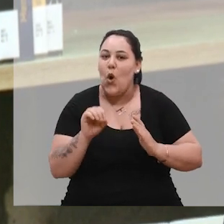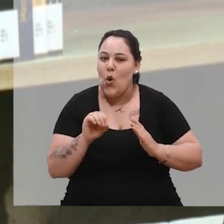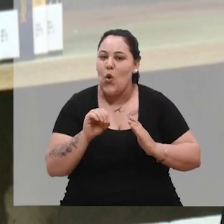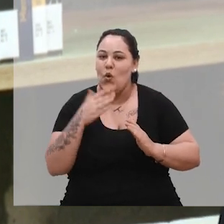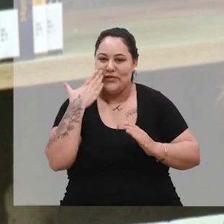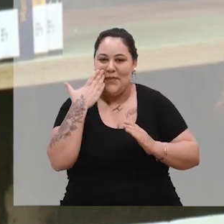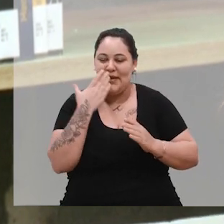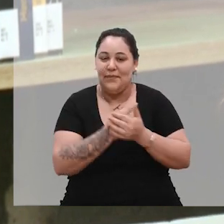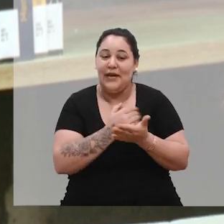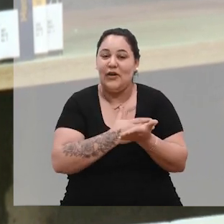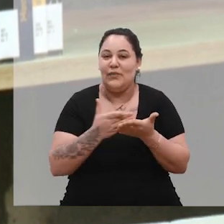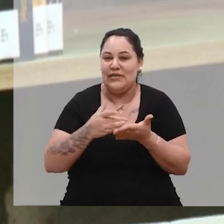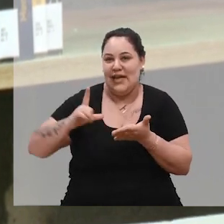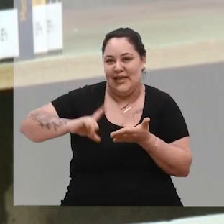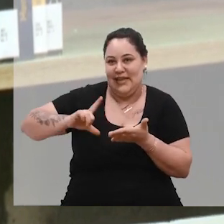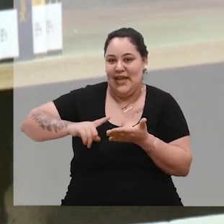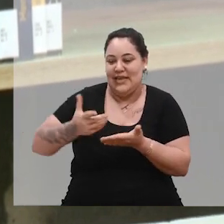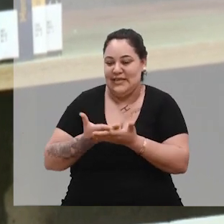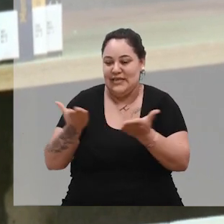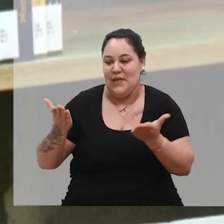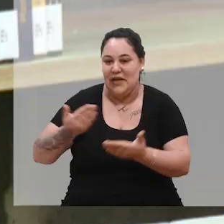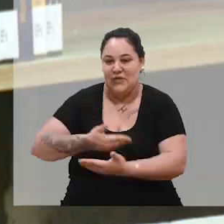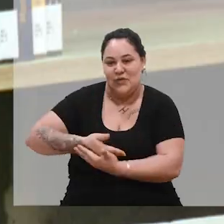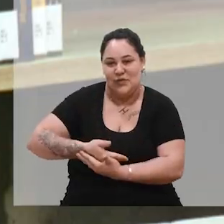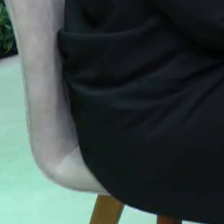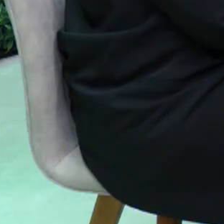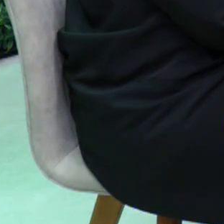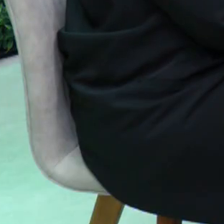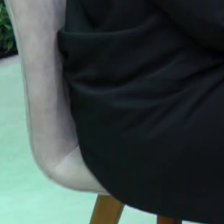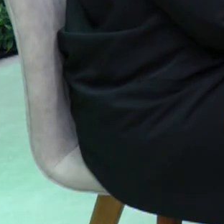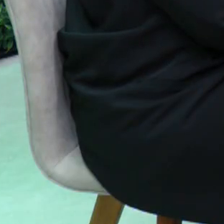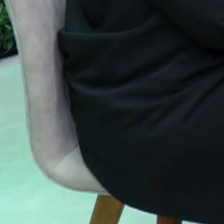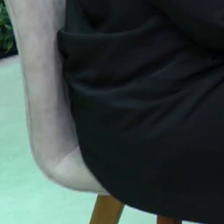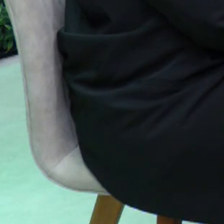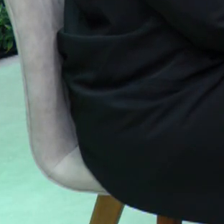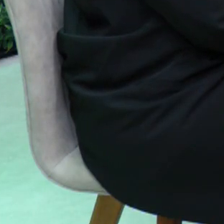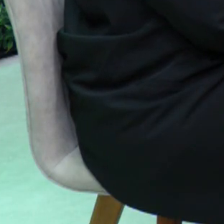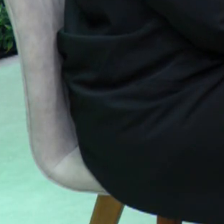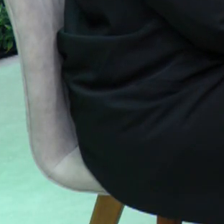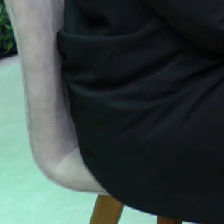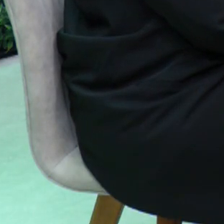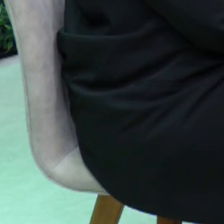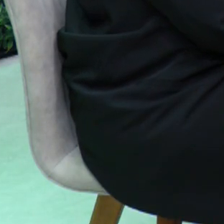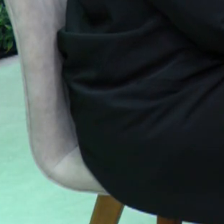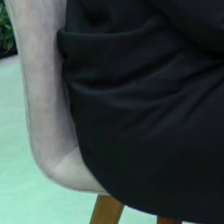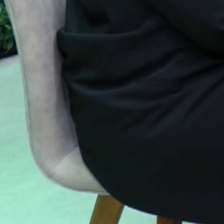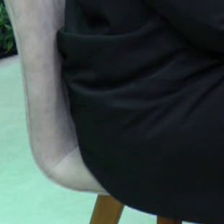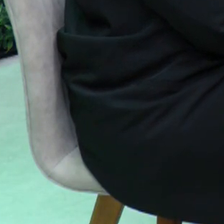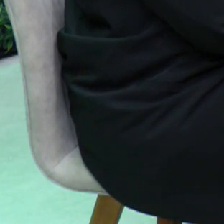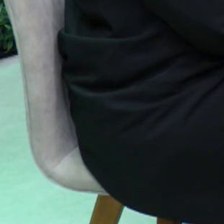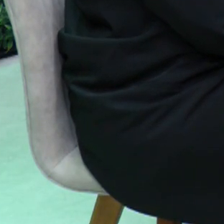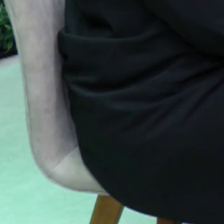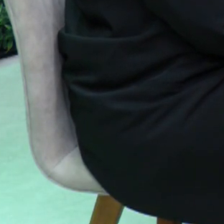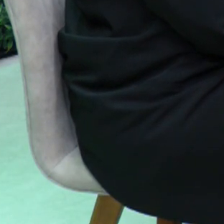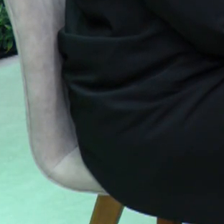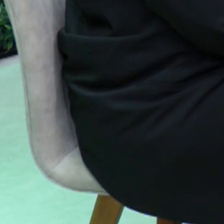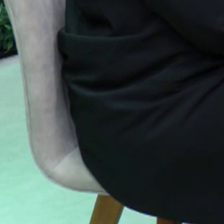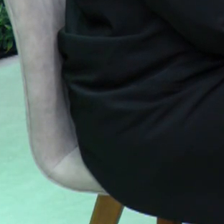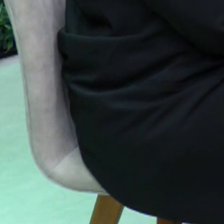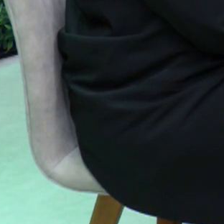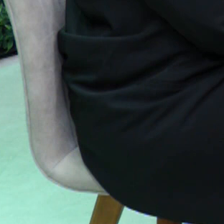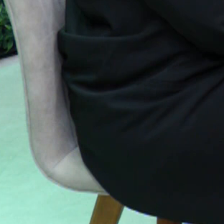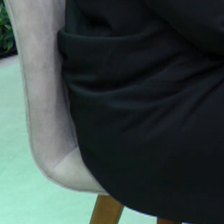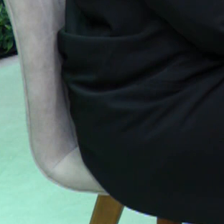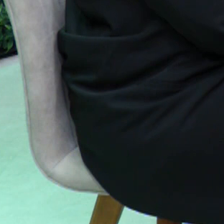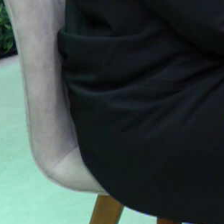selo para começar a ter esse espaço tão importante? É uma lei, né, federal desde o ano passado, em vigência, e